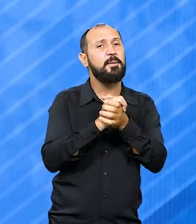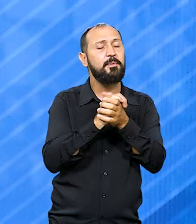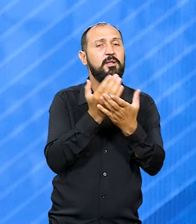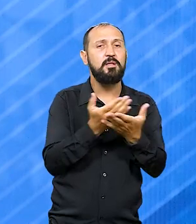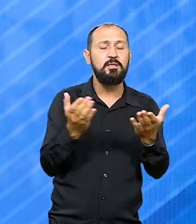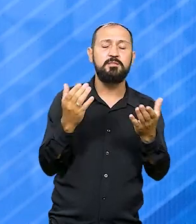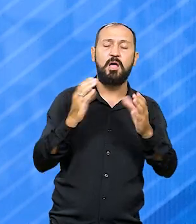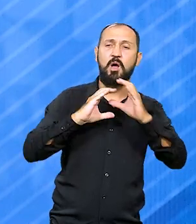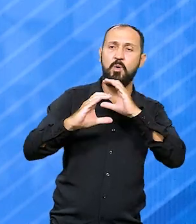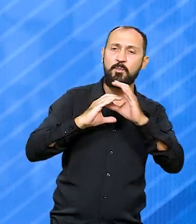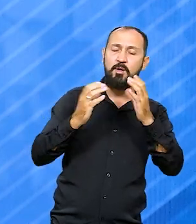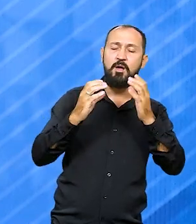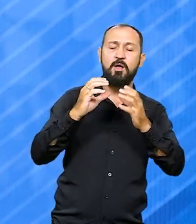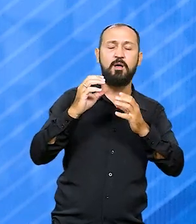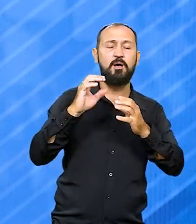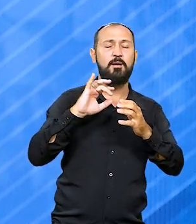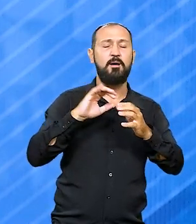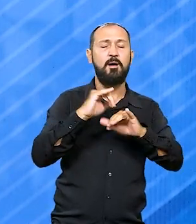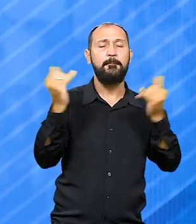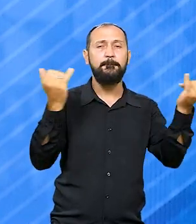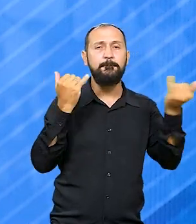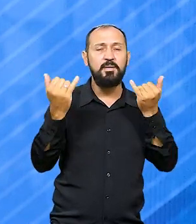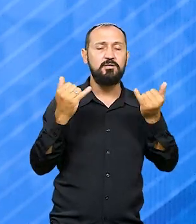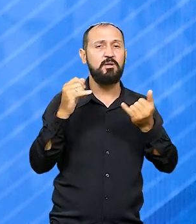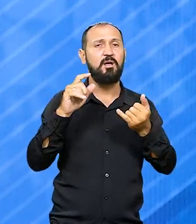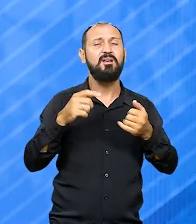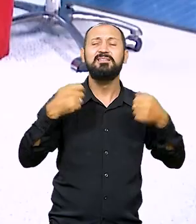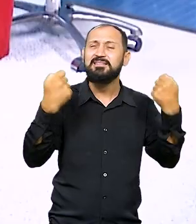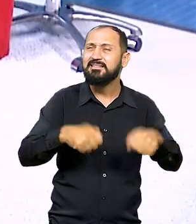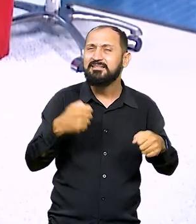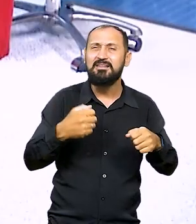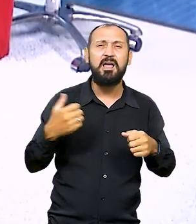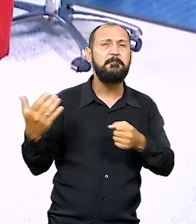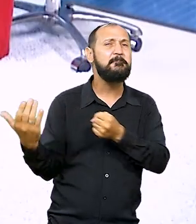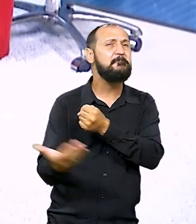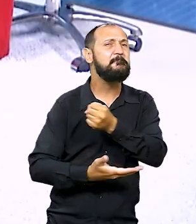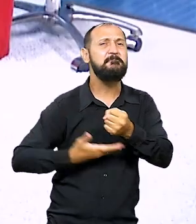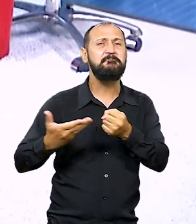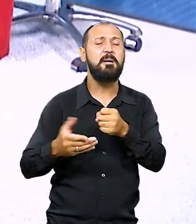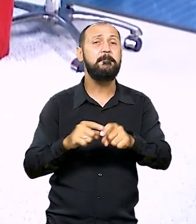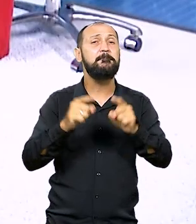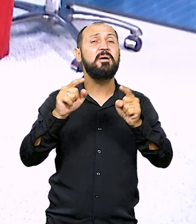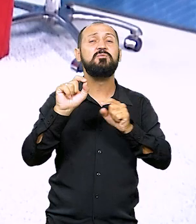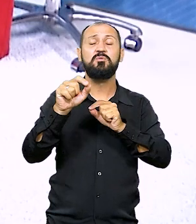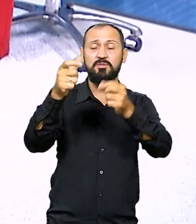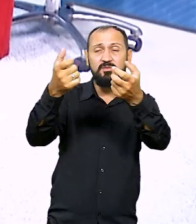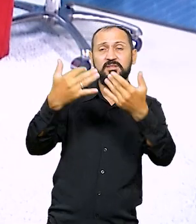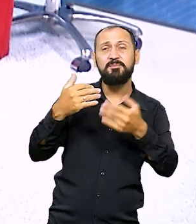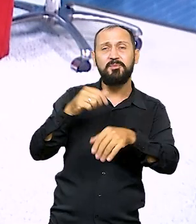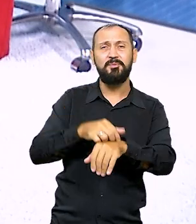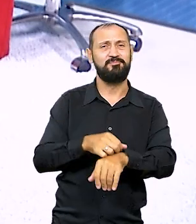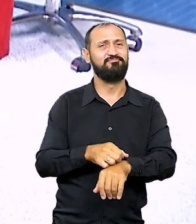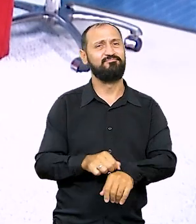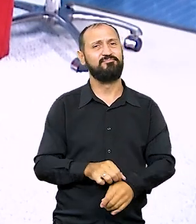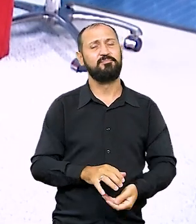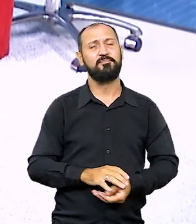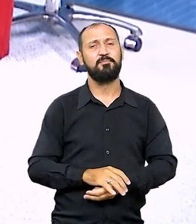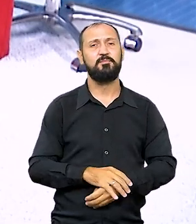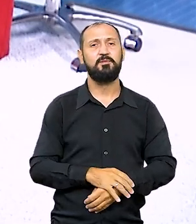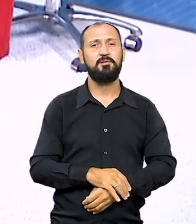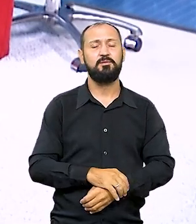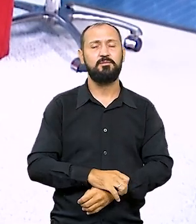até parabeniza a comunicação, a mídia, a informação, é de extrema necessidade. Mas muitas das vezes é aquilo que você disse,